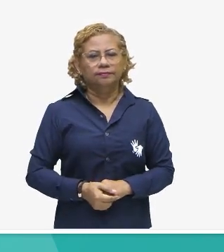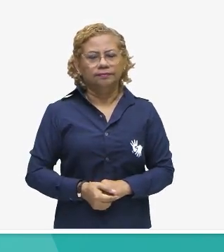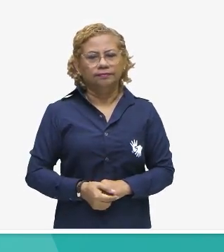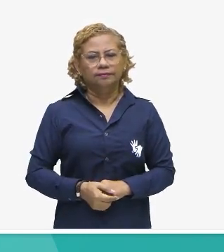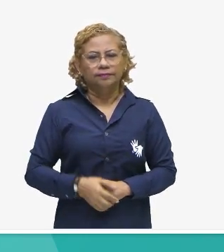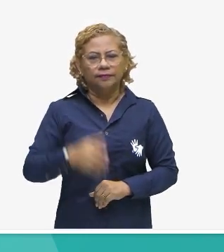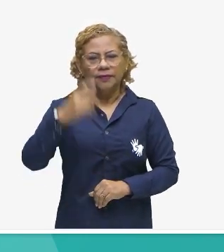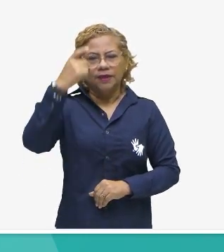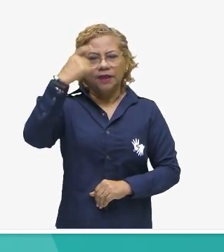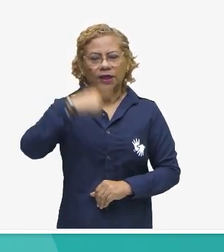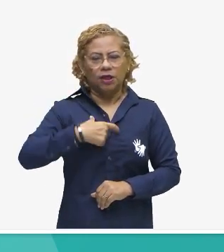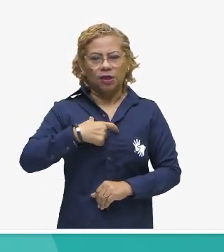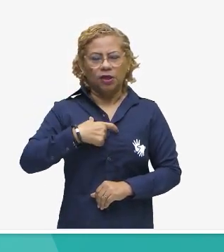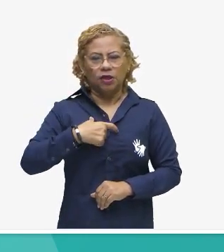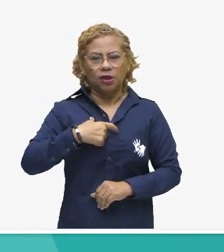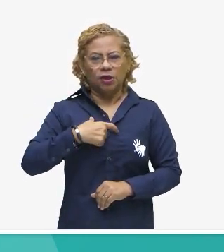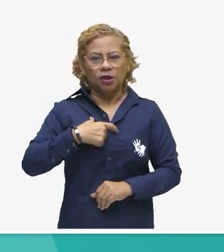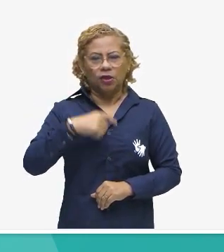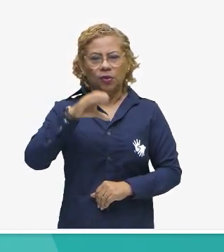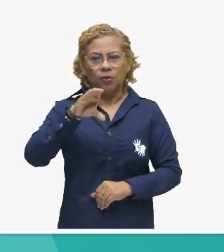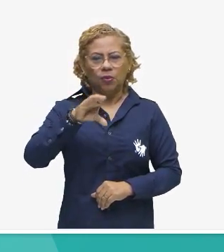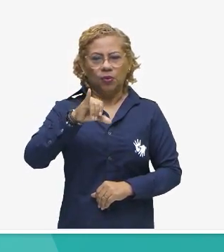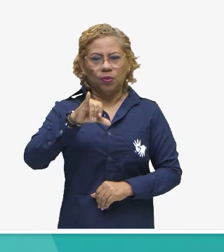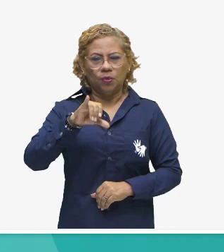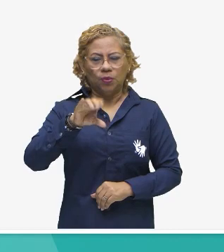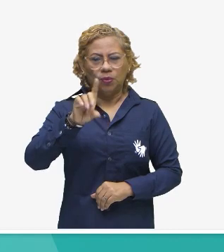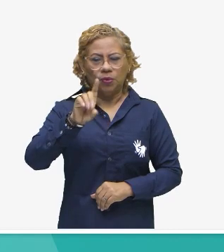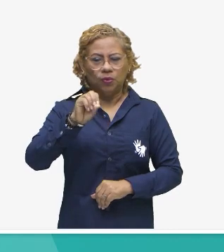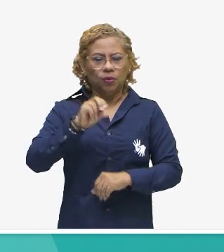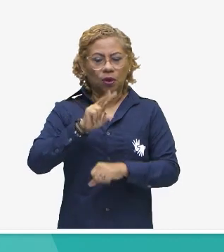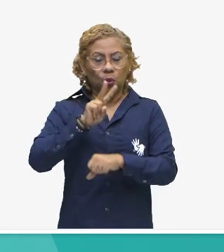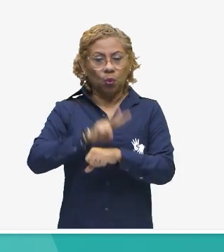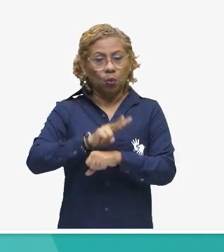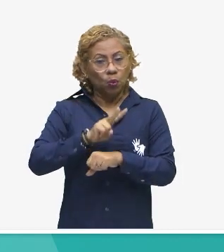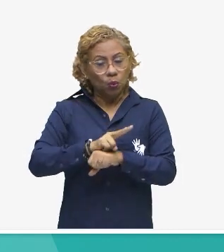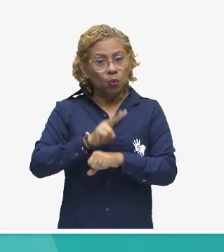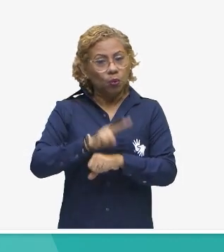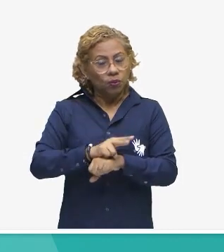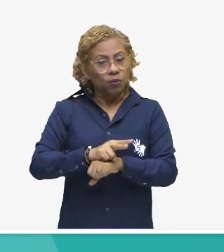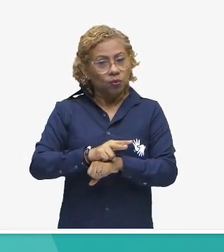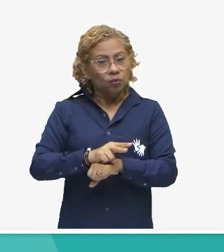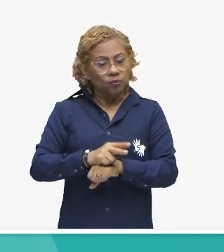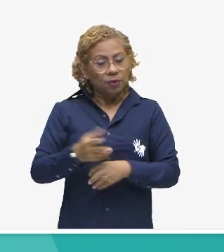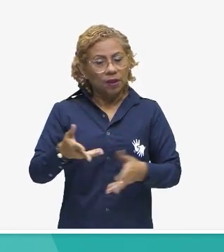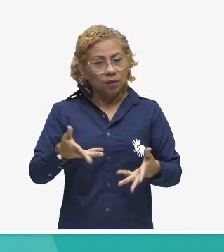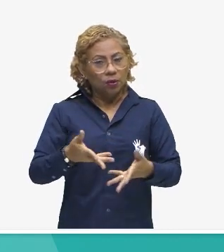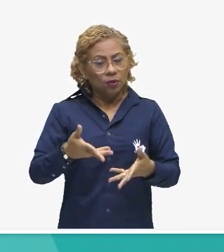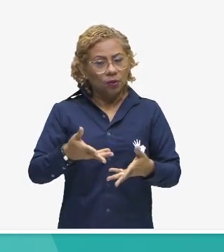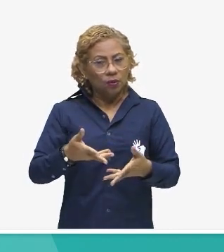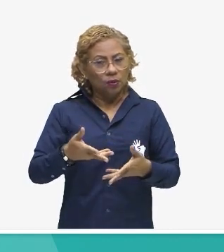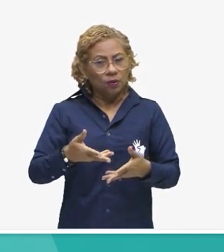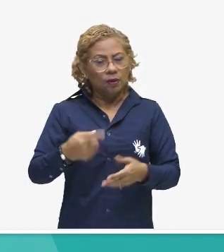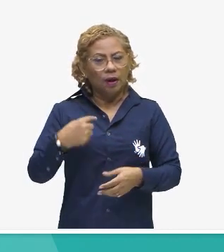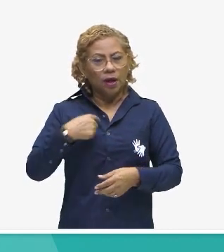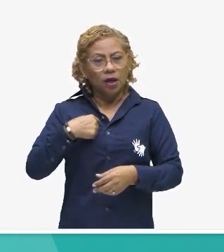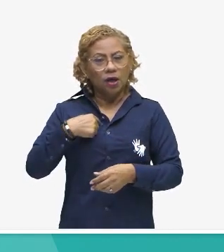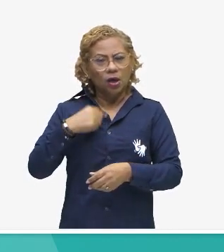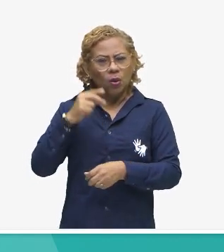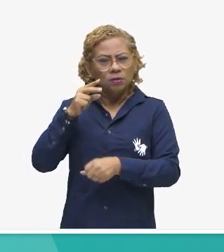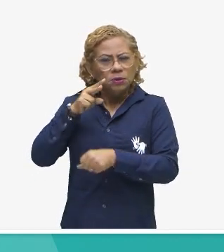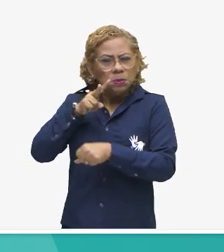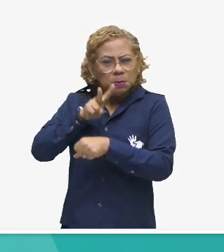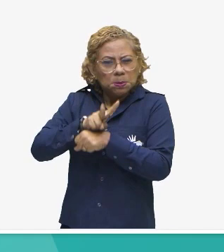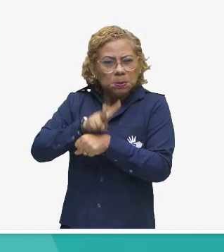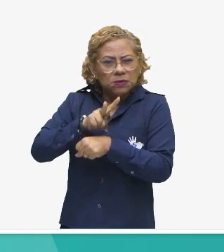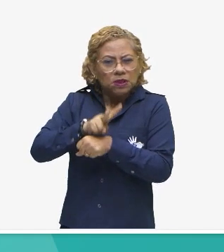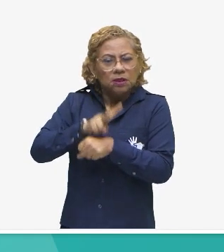cuido, né? Eu cuidarei ainda futuramente, tá? Então, vamos para outros